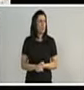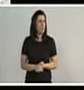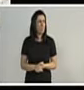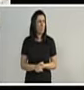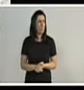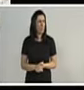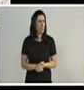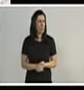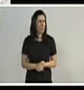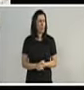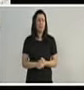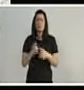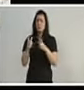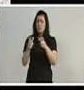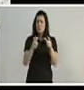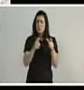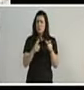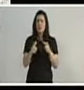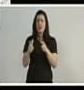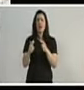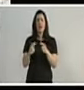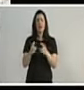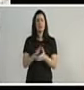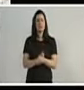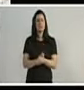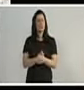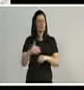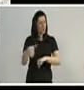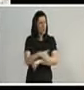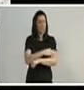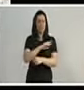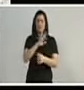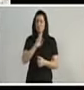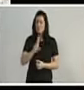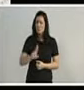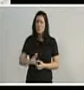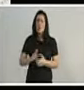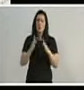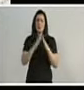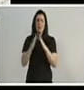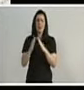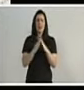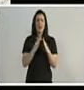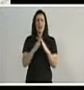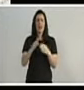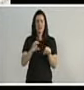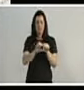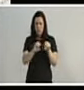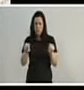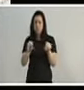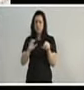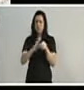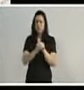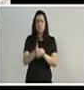roteamento do valério popular morro do valério na rua joaquim carlos sousa que passa entre as casas dos moradores totalmente entupida correndo a céu aberto